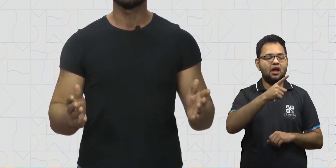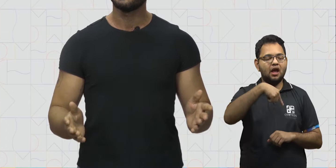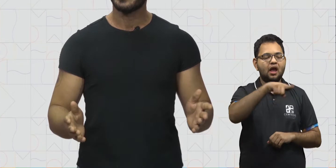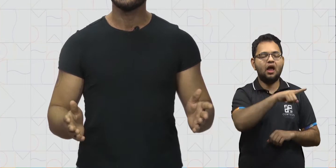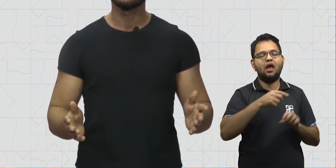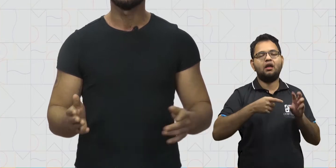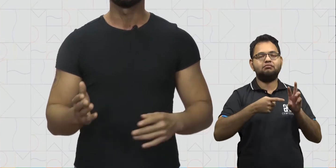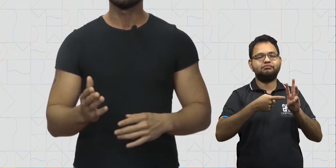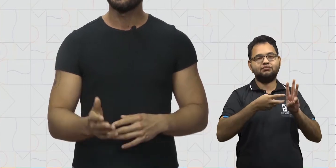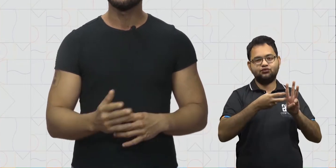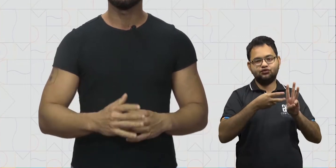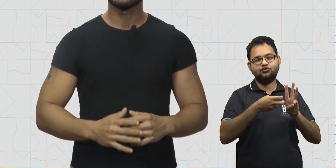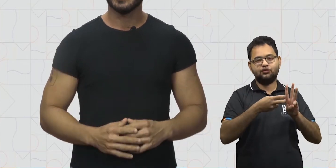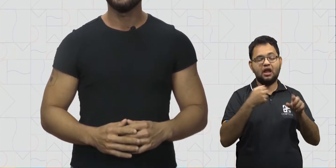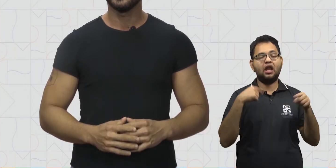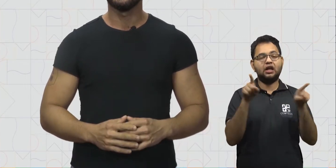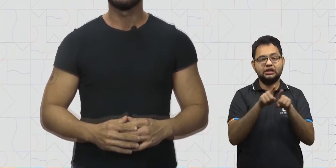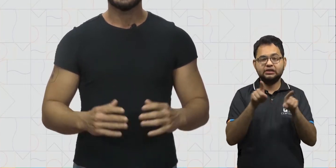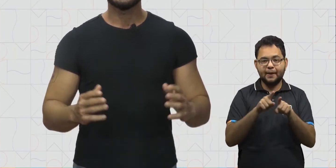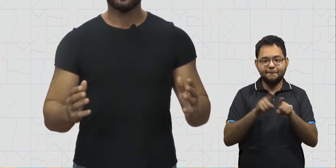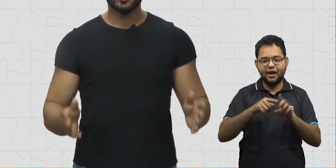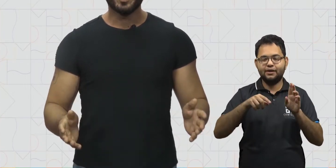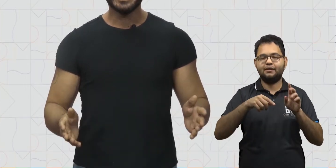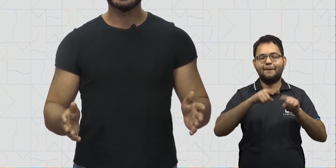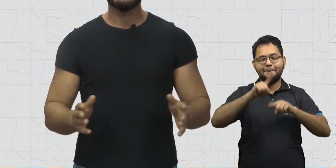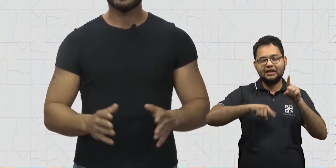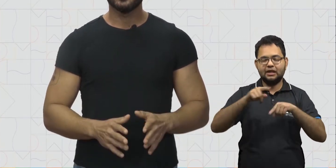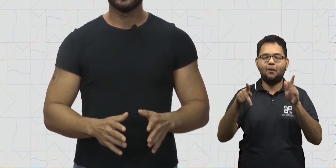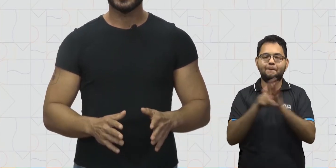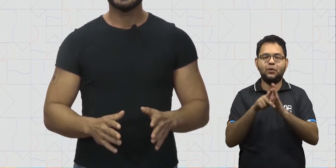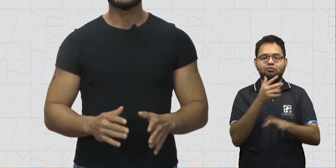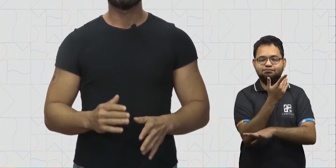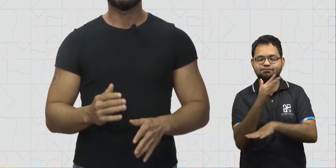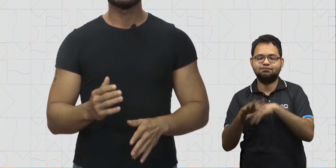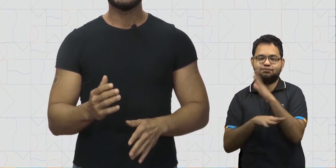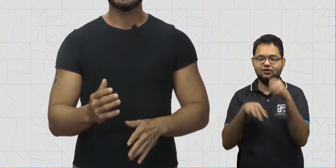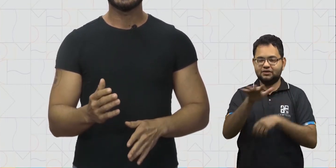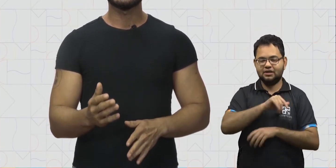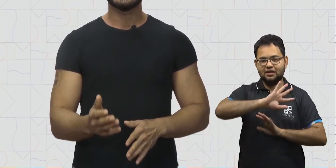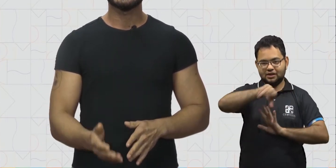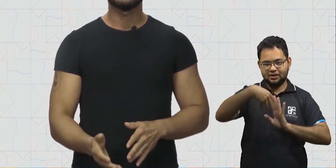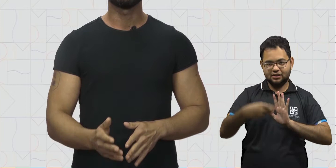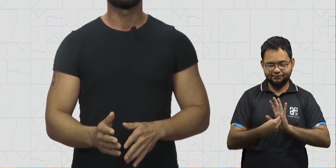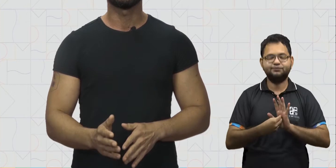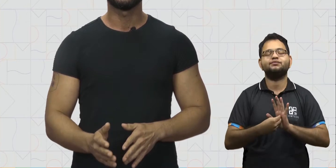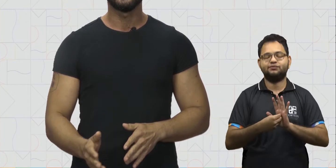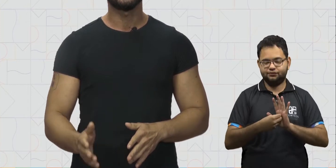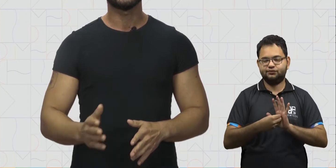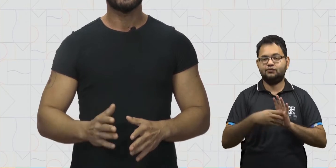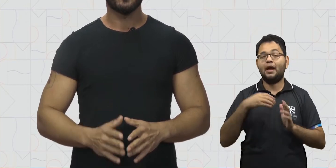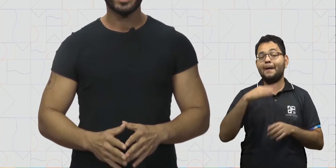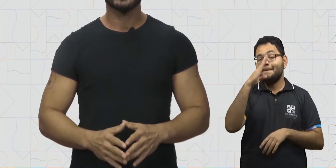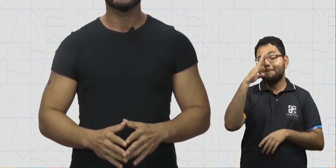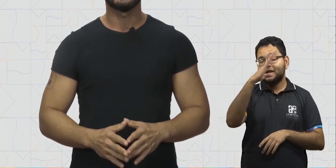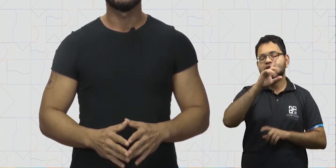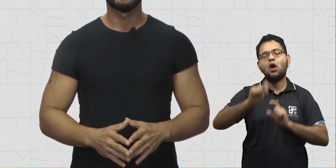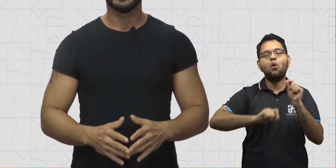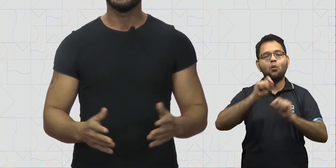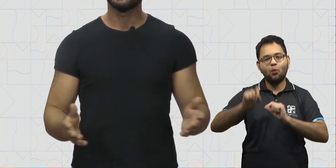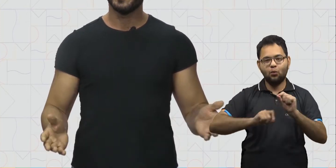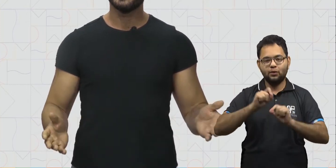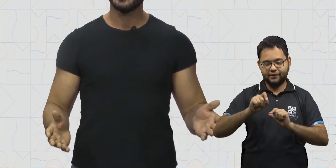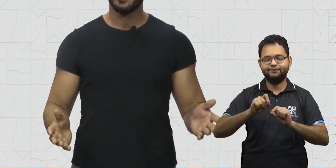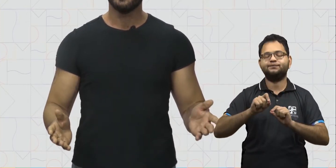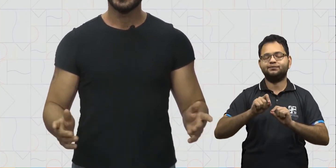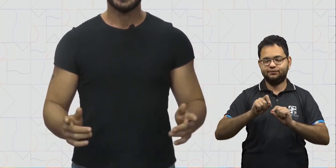recursos naturais disponíveis na região. A economia da Amazônia estava baseada na extração de produtos da floresta,